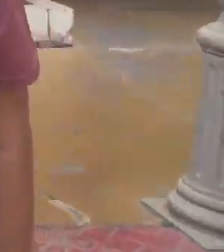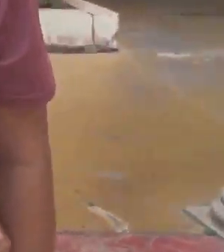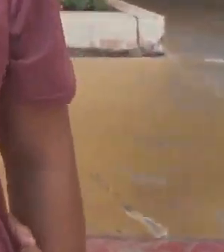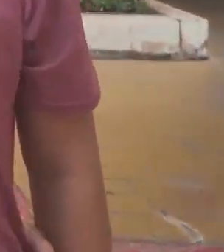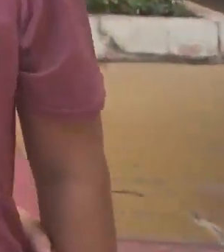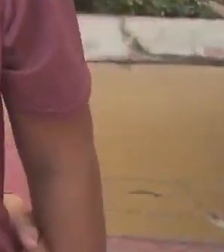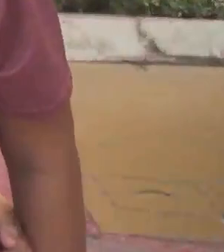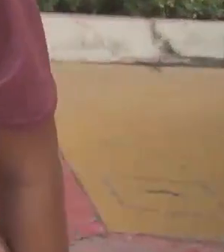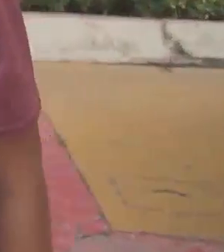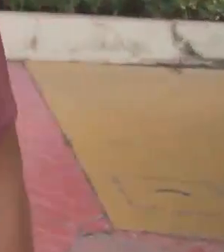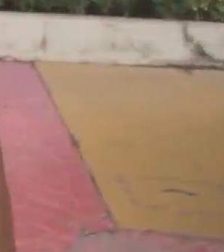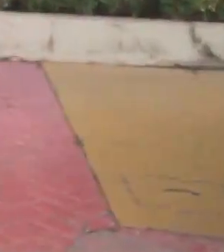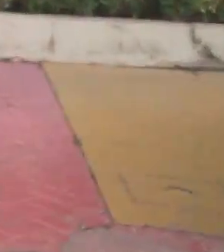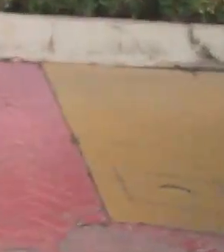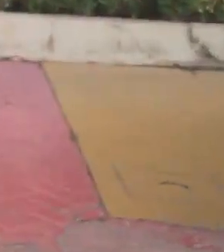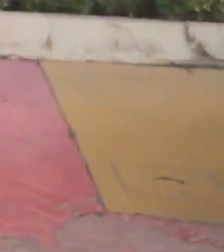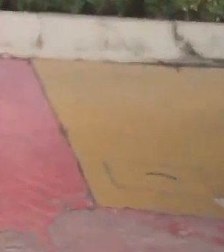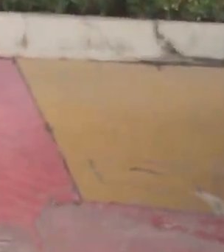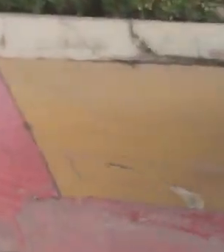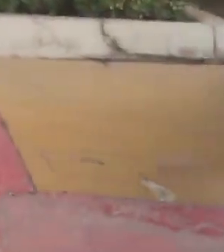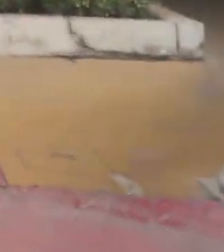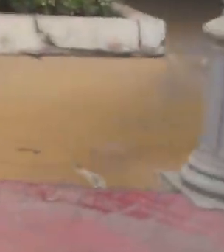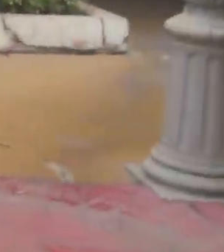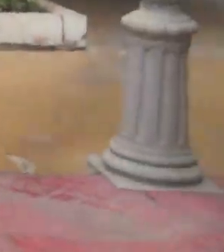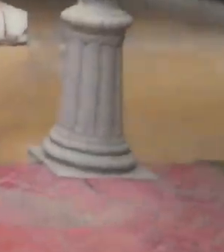Área externa: Lucas e a mãe andam abraçados.